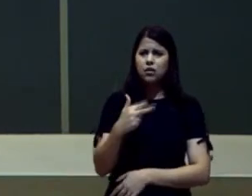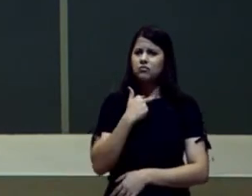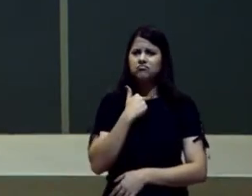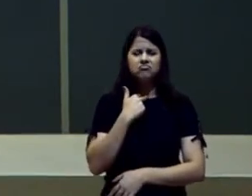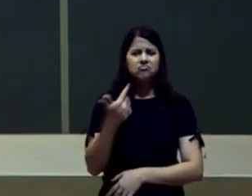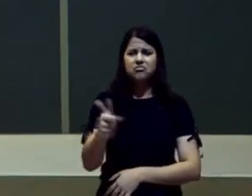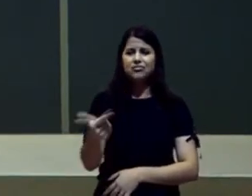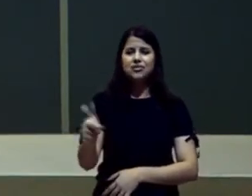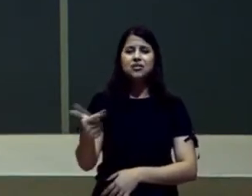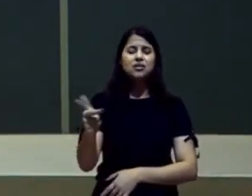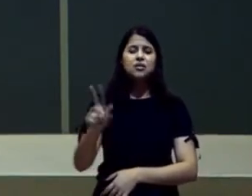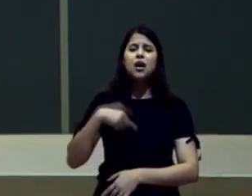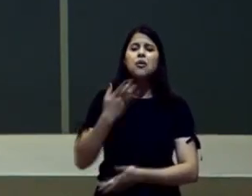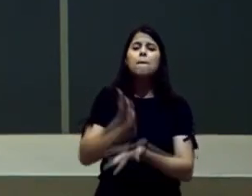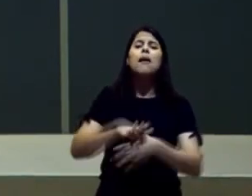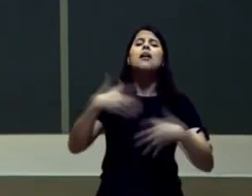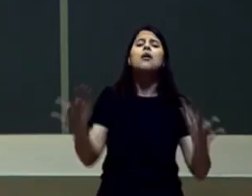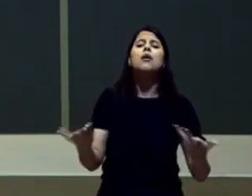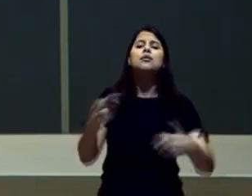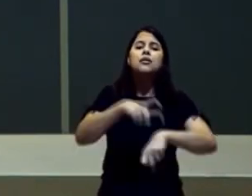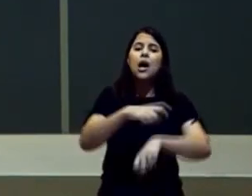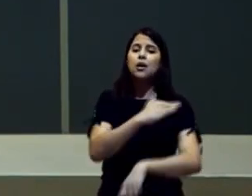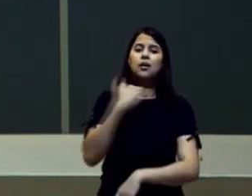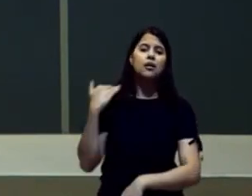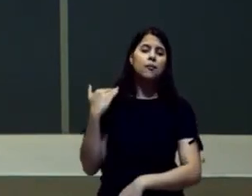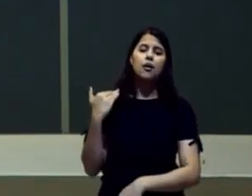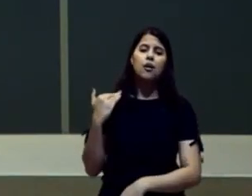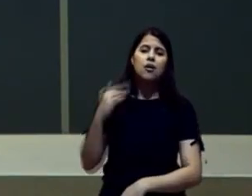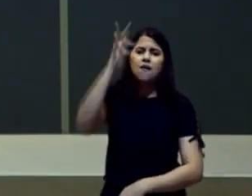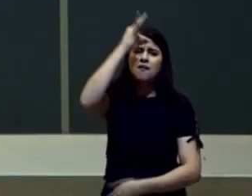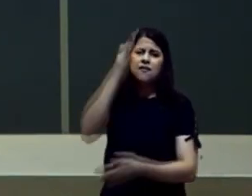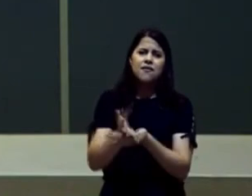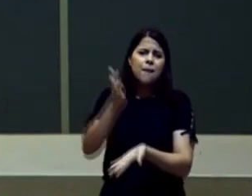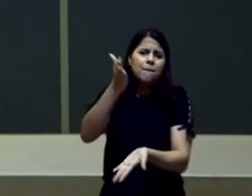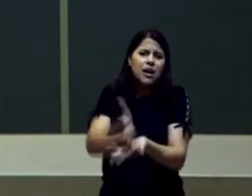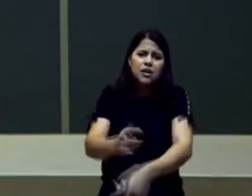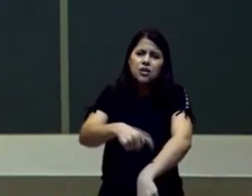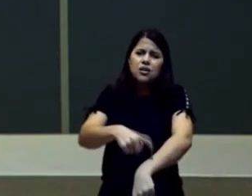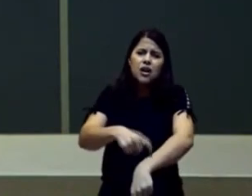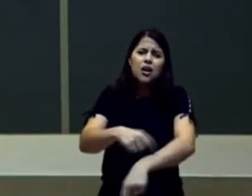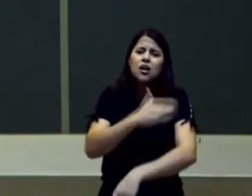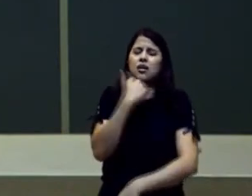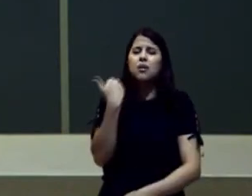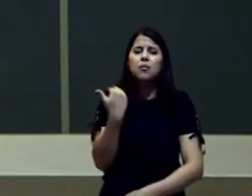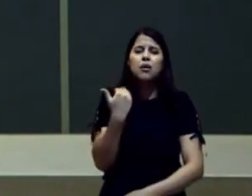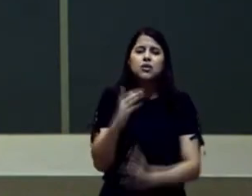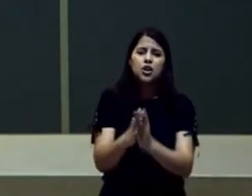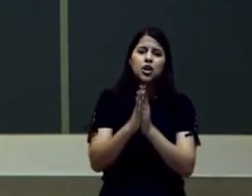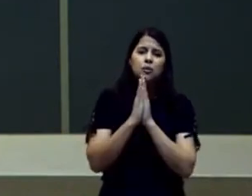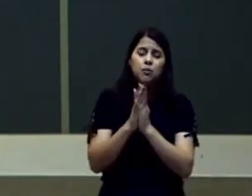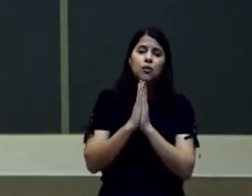acaba quando termina a nossa carreira. A fé só é guardada quando o nosso tempo termina. Volte a uma geração